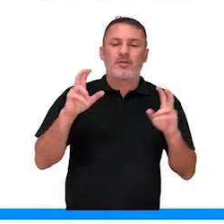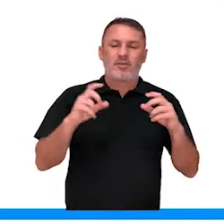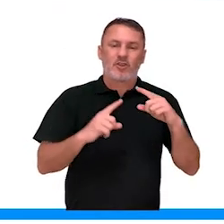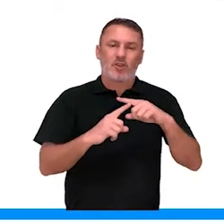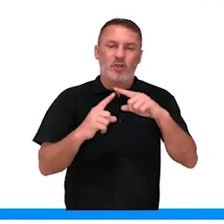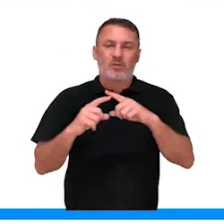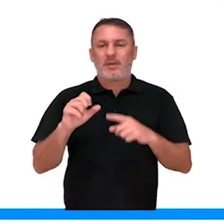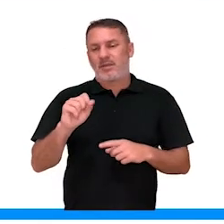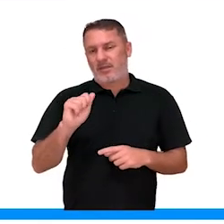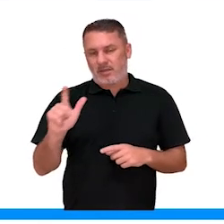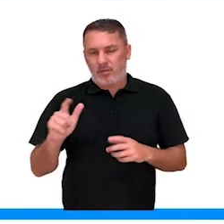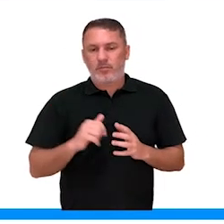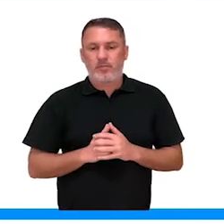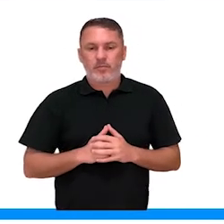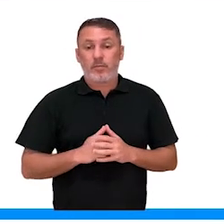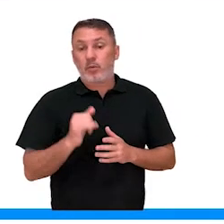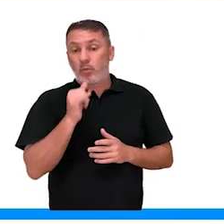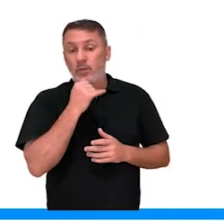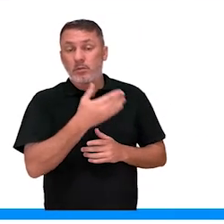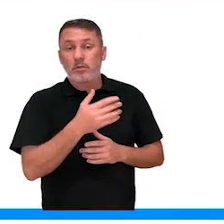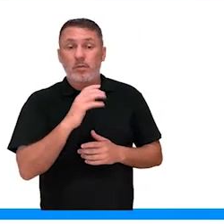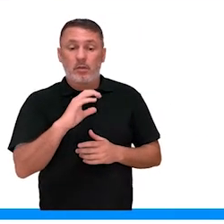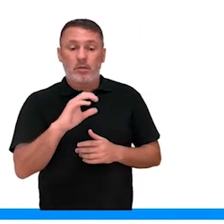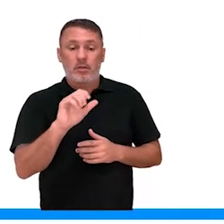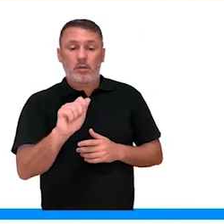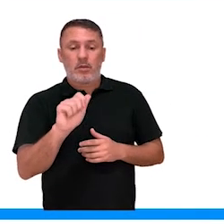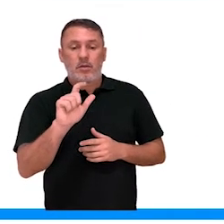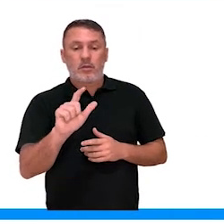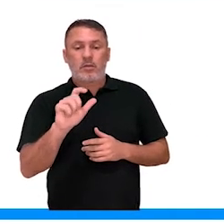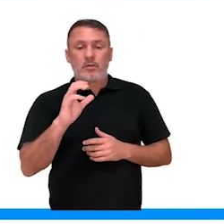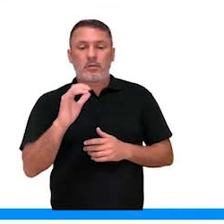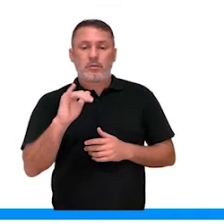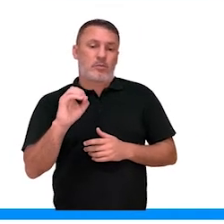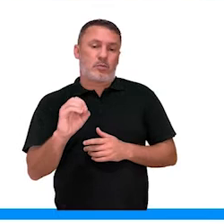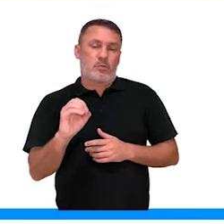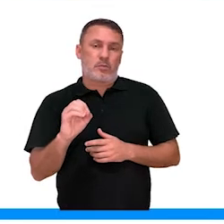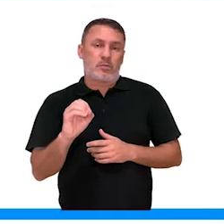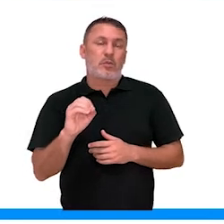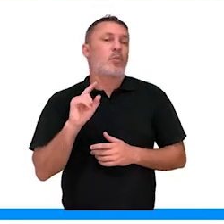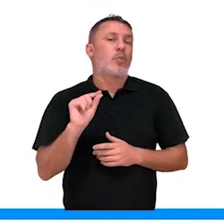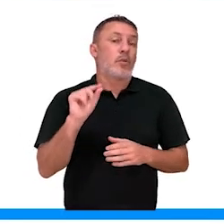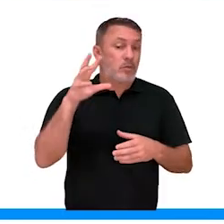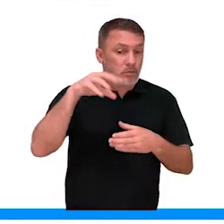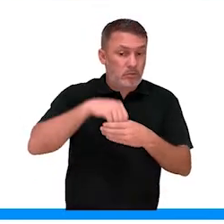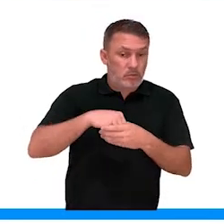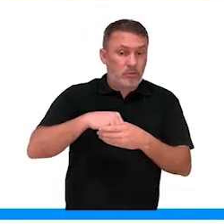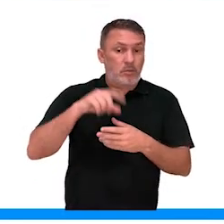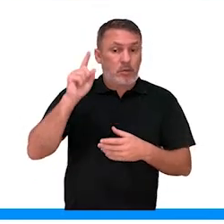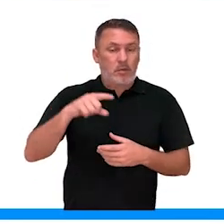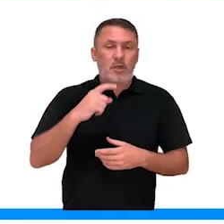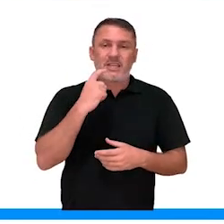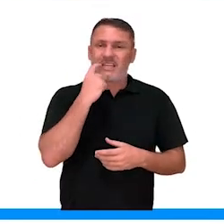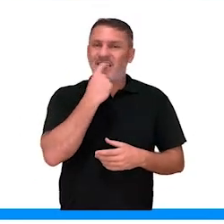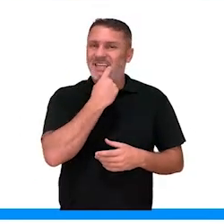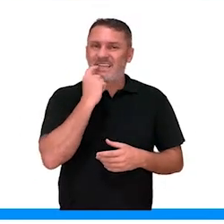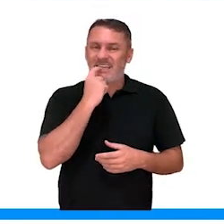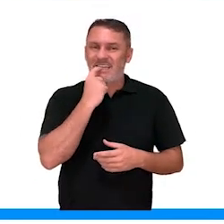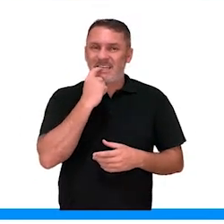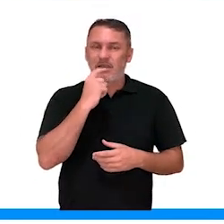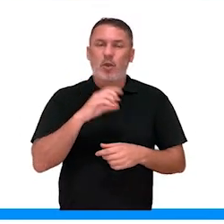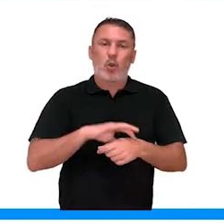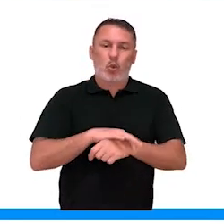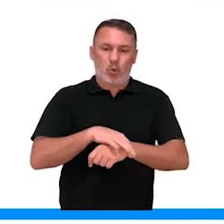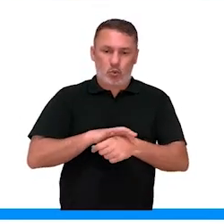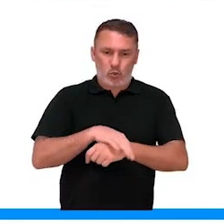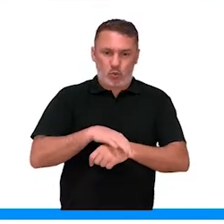sais minerais. Por exemplo, o cálcio. O cálcio ele é componente dos ossos e